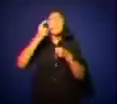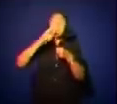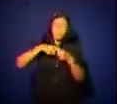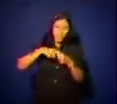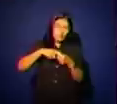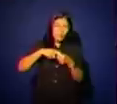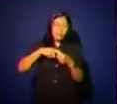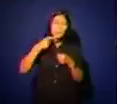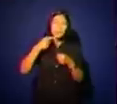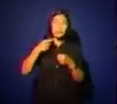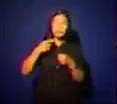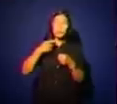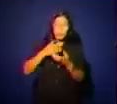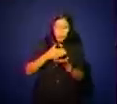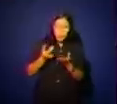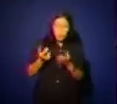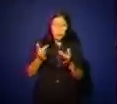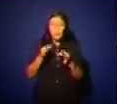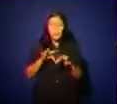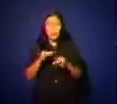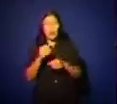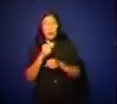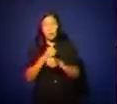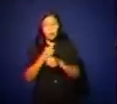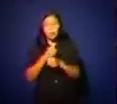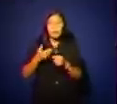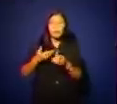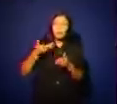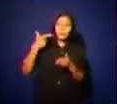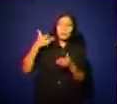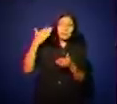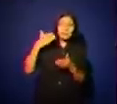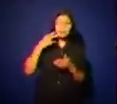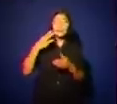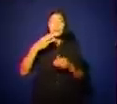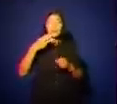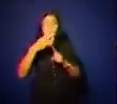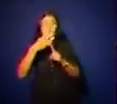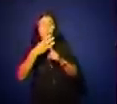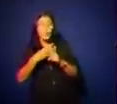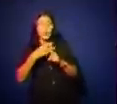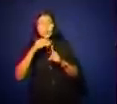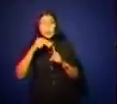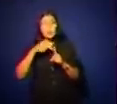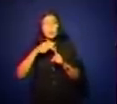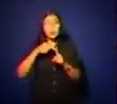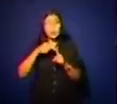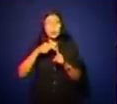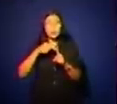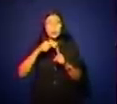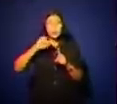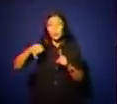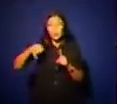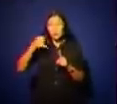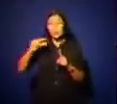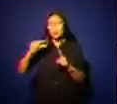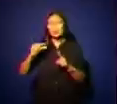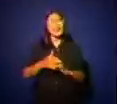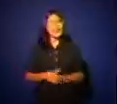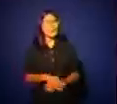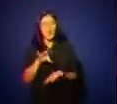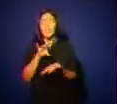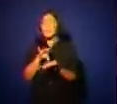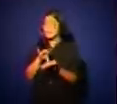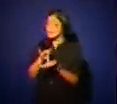aquele cenário do final do ano passado onde a gente projetava a queda ali no segundo trimestre deste ano de juros eu vejo muito isso olha